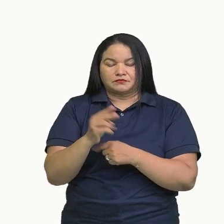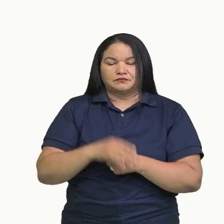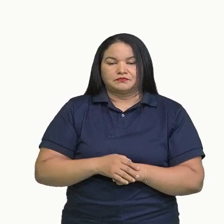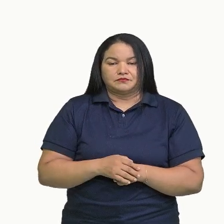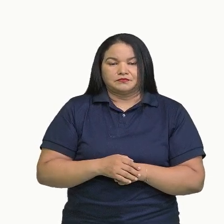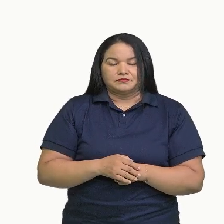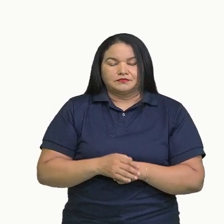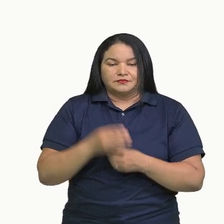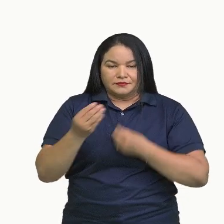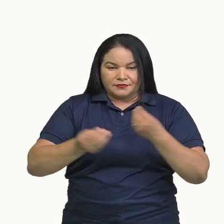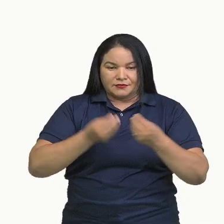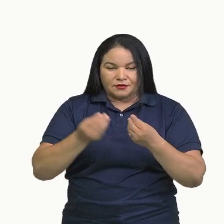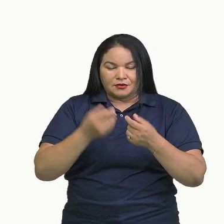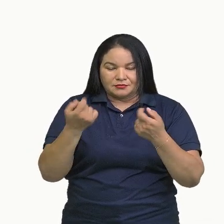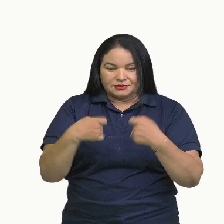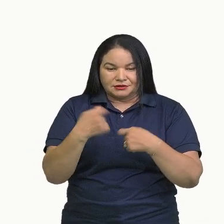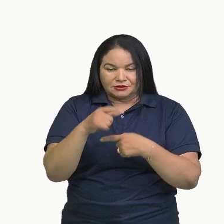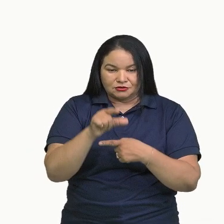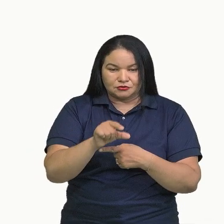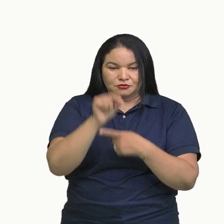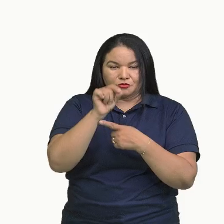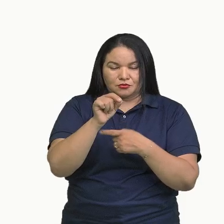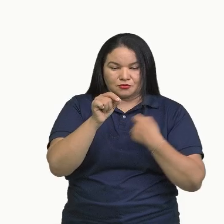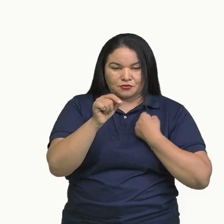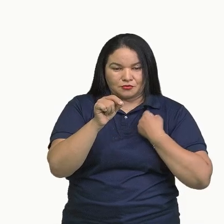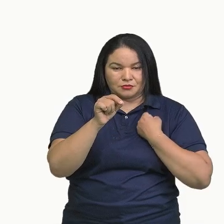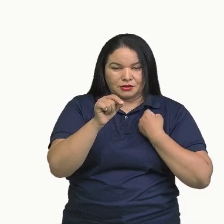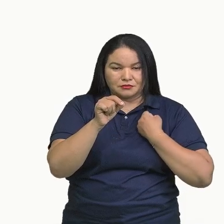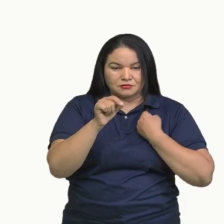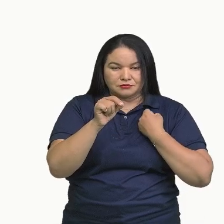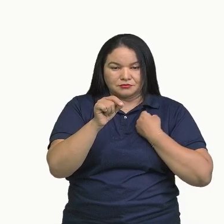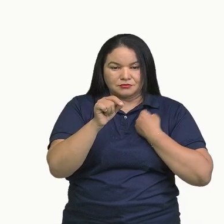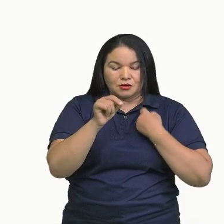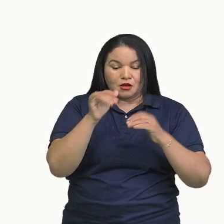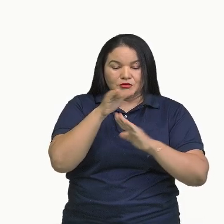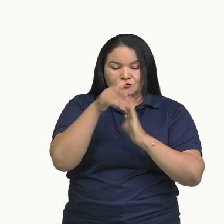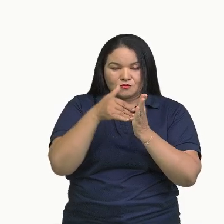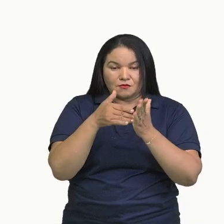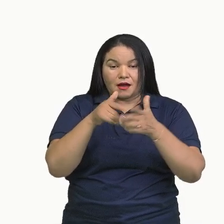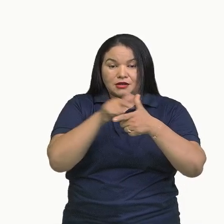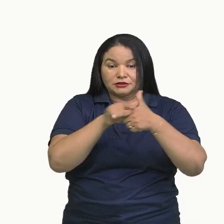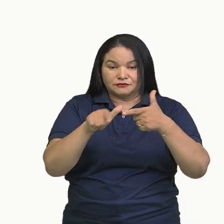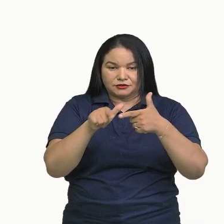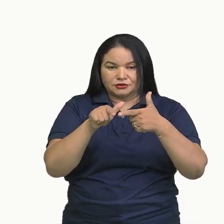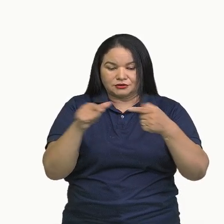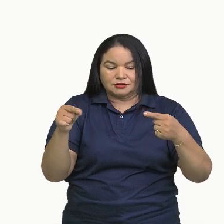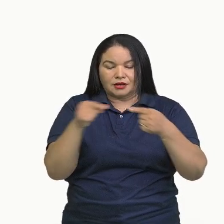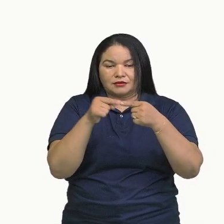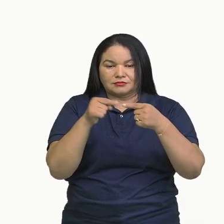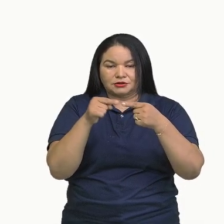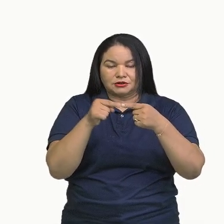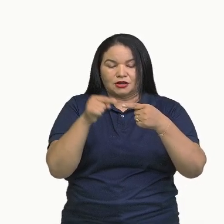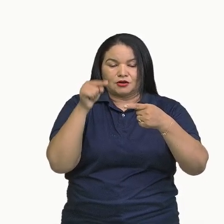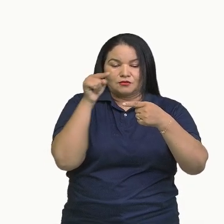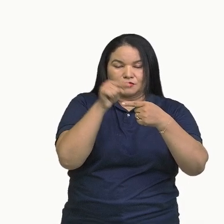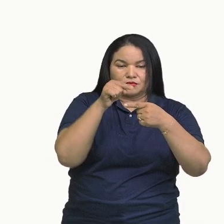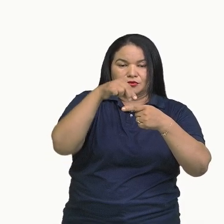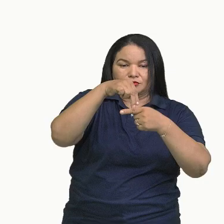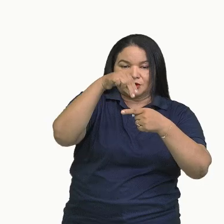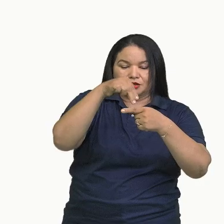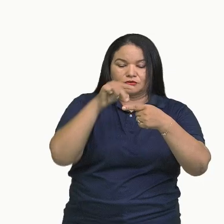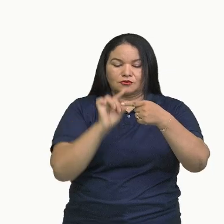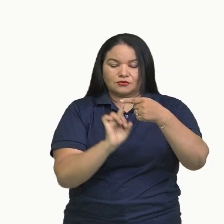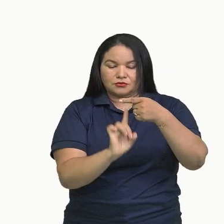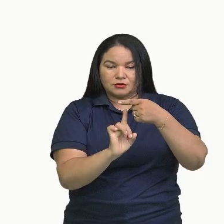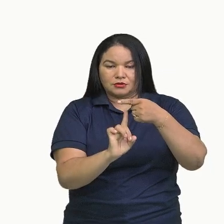você precisa escolher o mesmo número para todos os envolvidos ali na fração. Tudo bem? Tem que